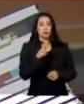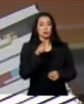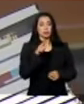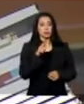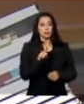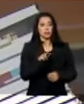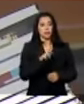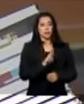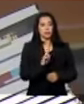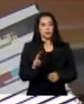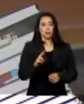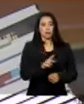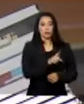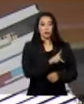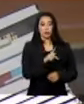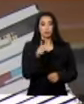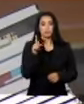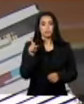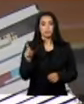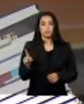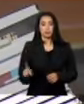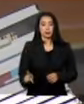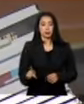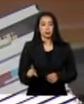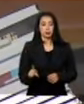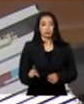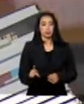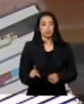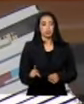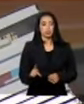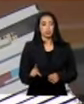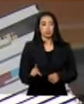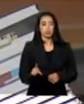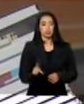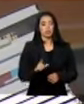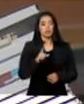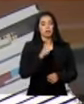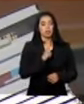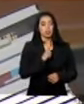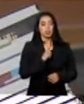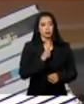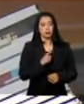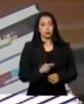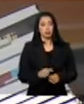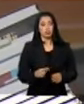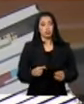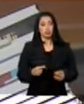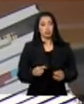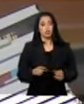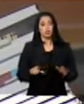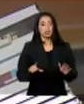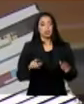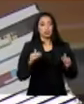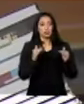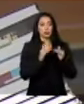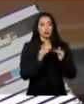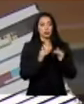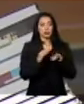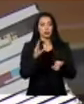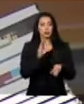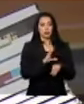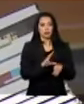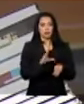O presidente da República sustenta a compatibilidade com a lei maior